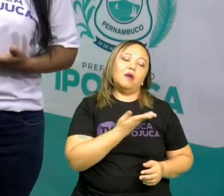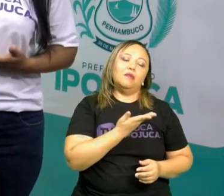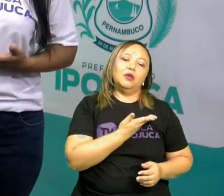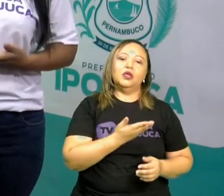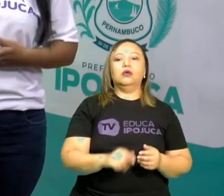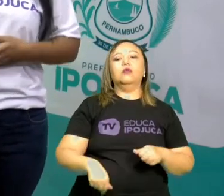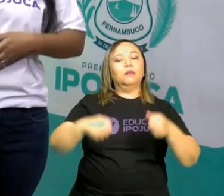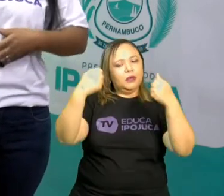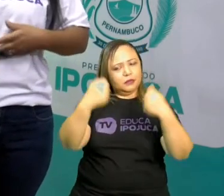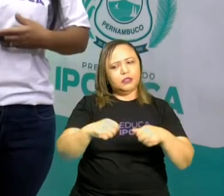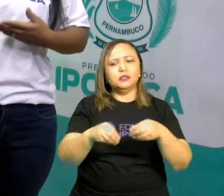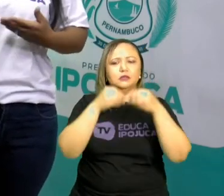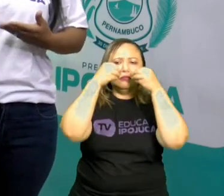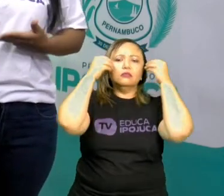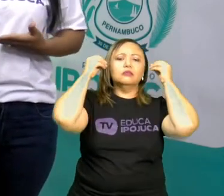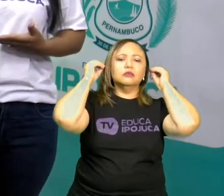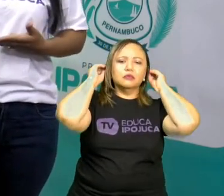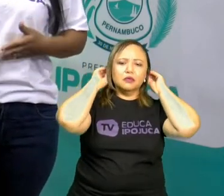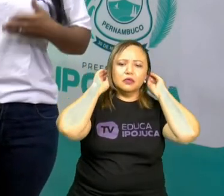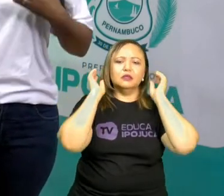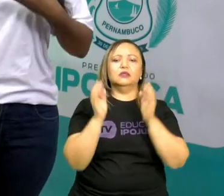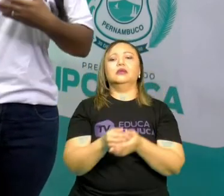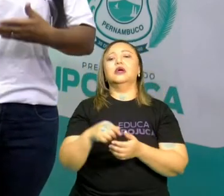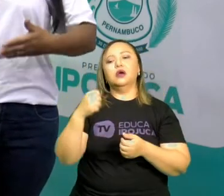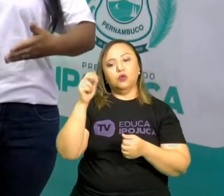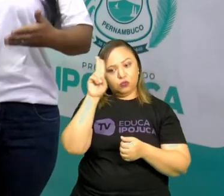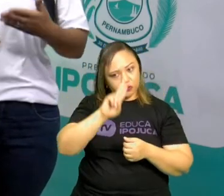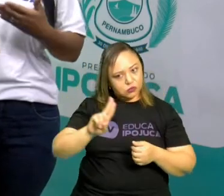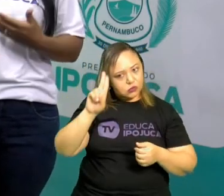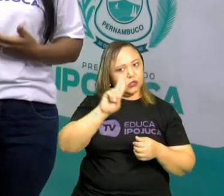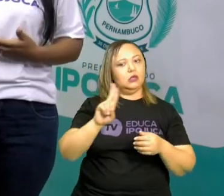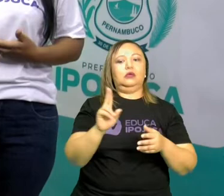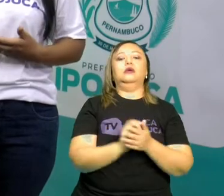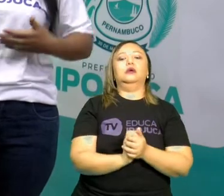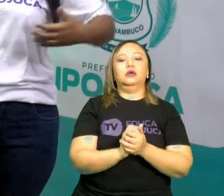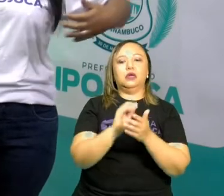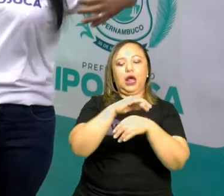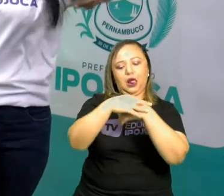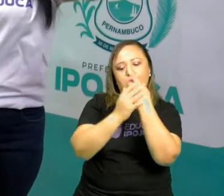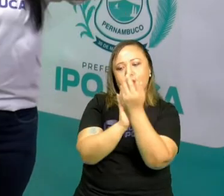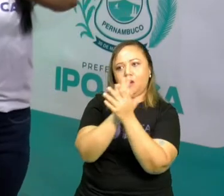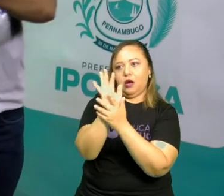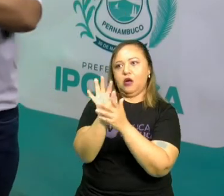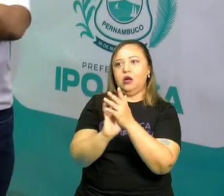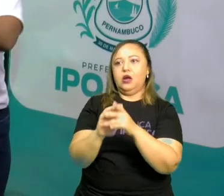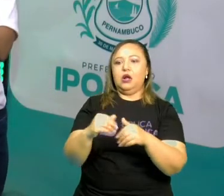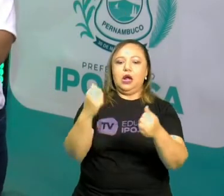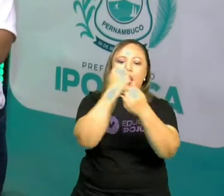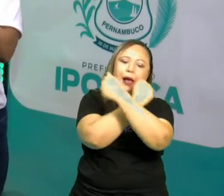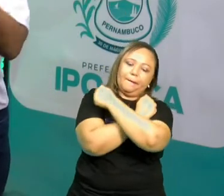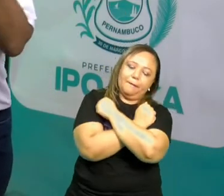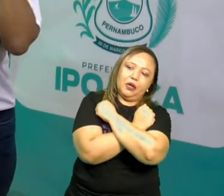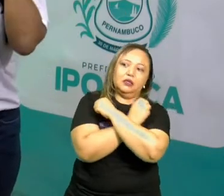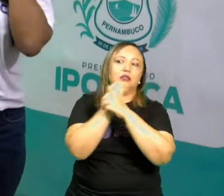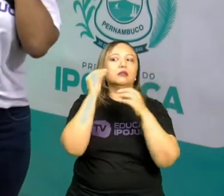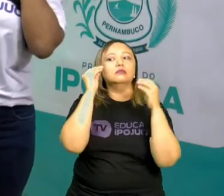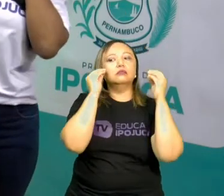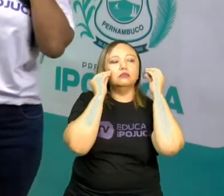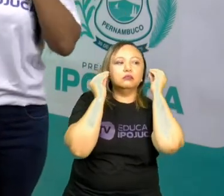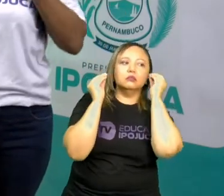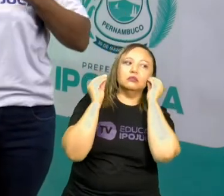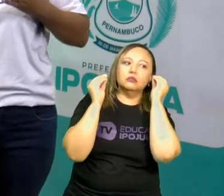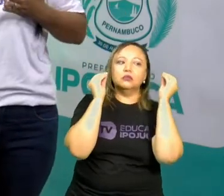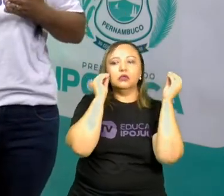as mãos, usar sempre álcool em gel, manter distância, não podemos abraçar, não